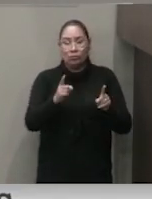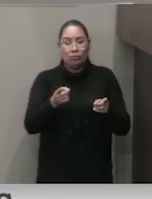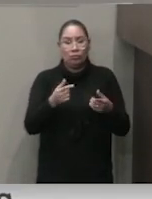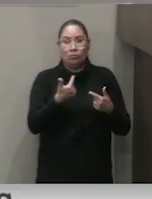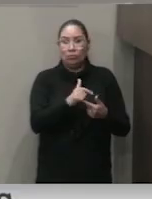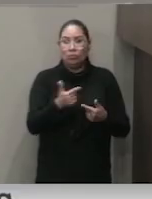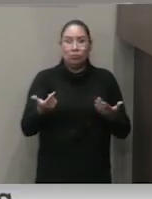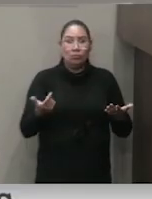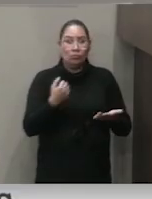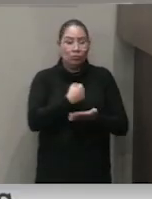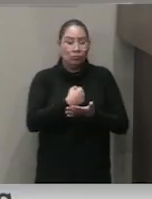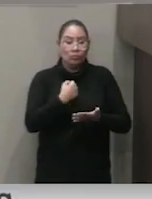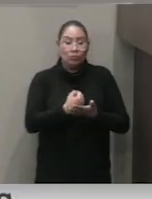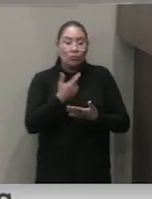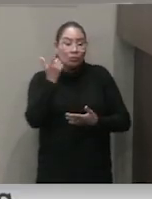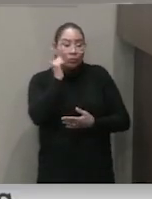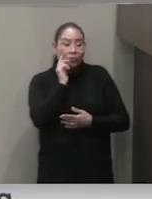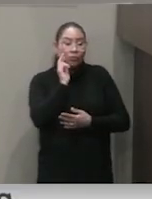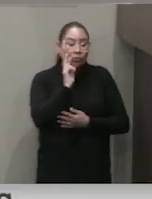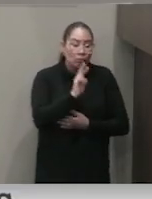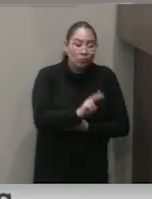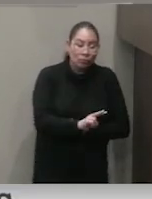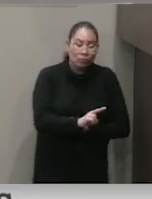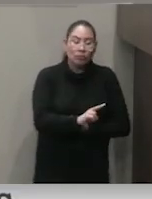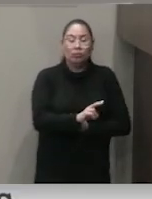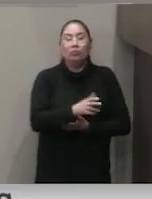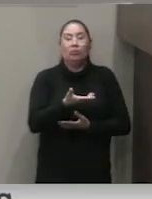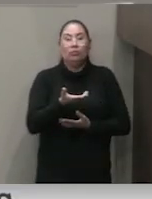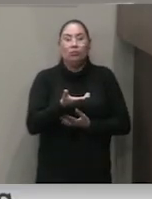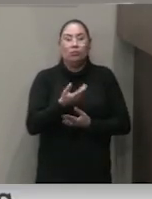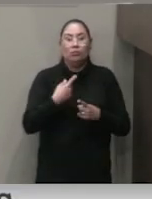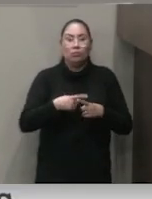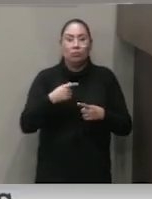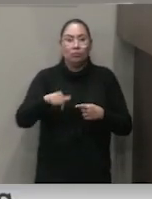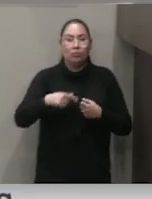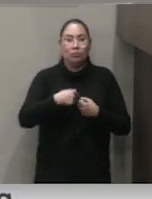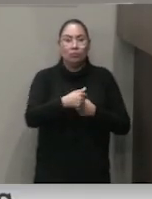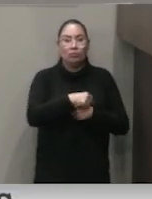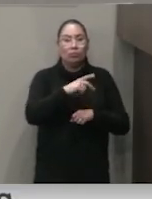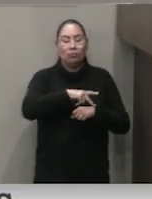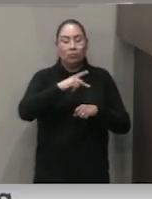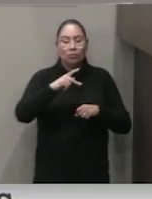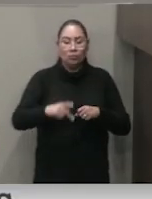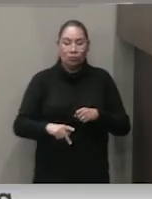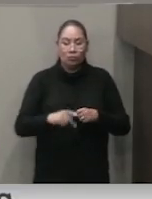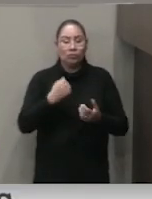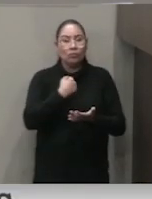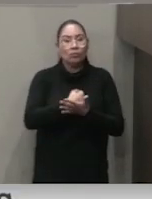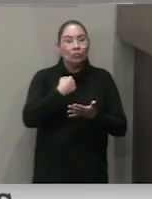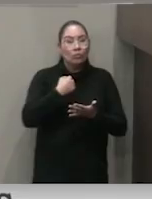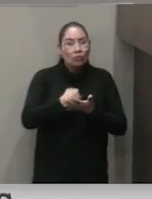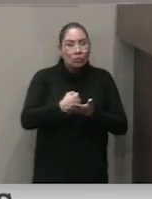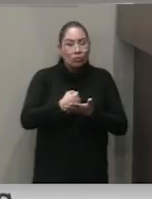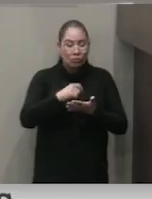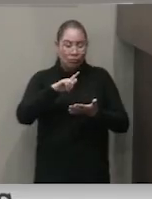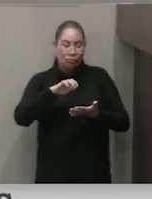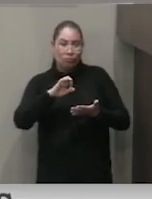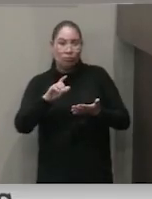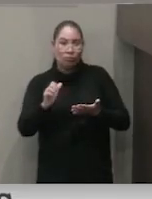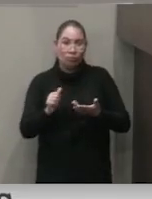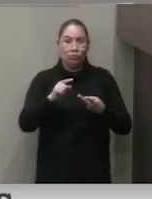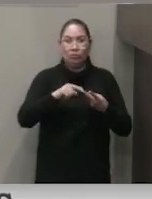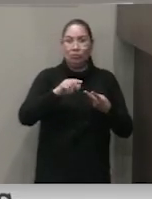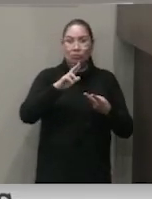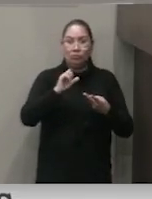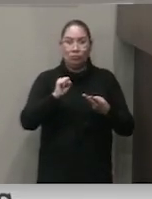tem para conseguir fazer aí a cobrança devida, porque aqui no município de Passo Fundo, o contrato com a EGEA, a